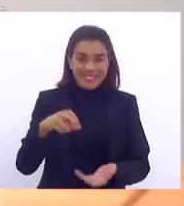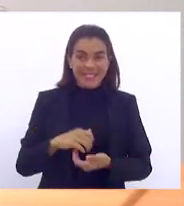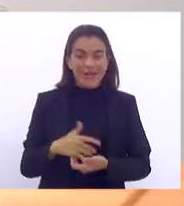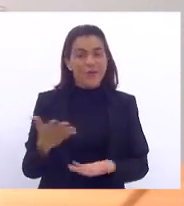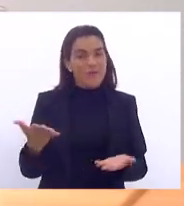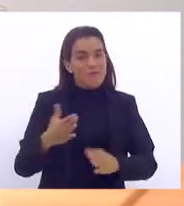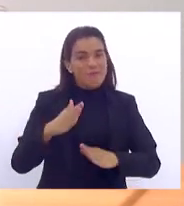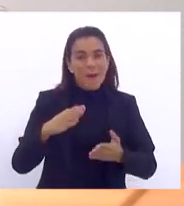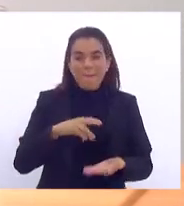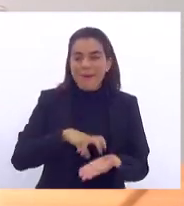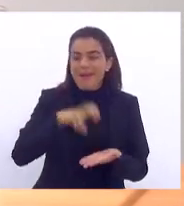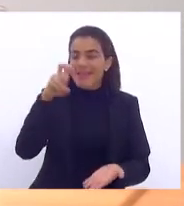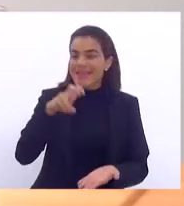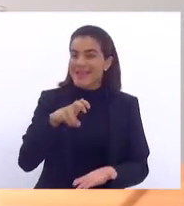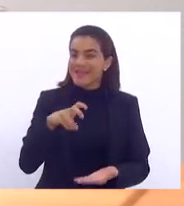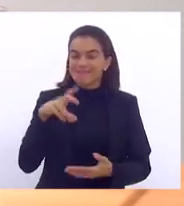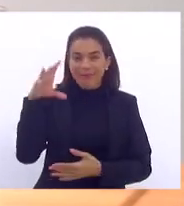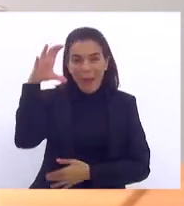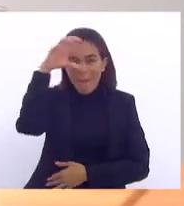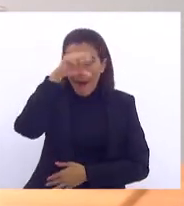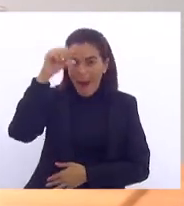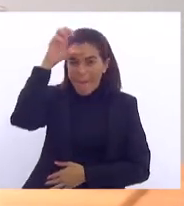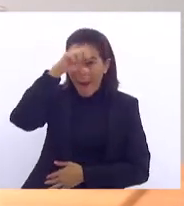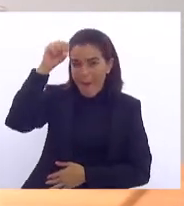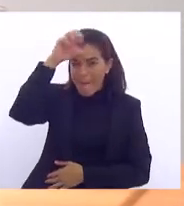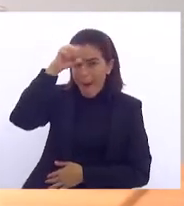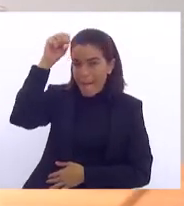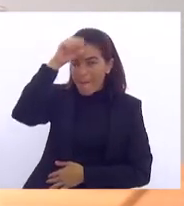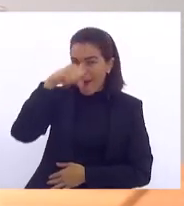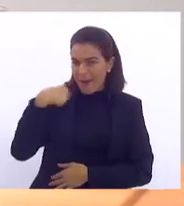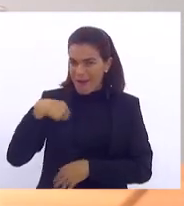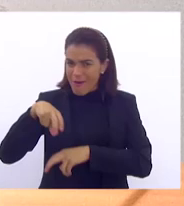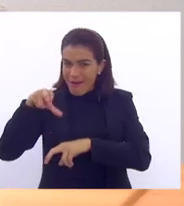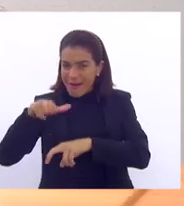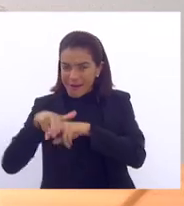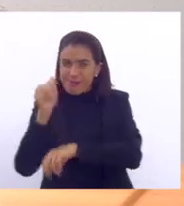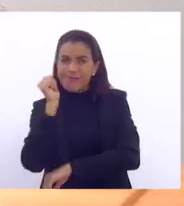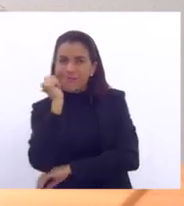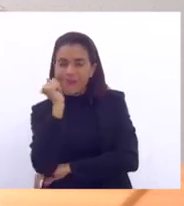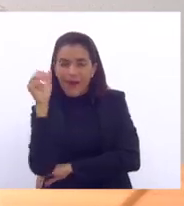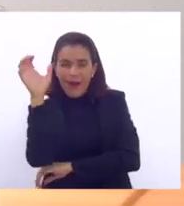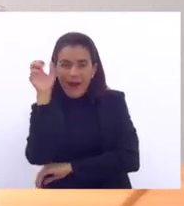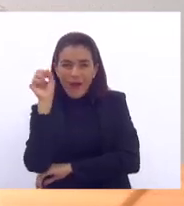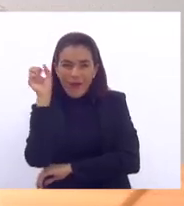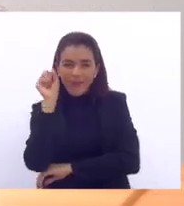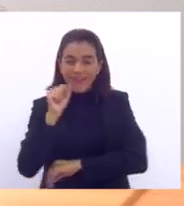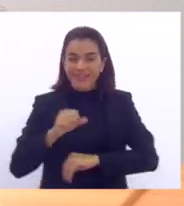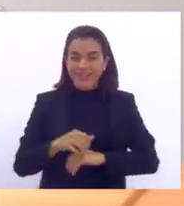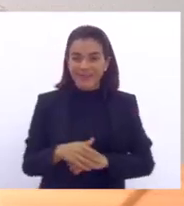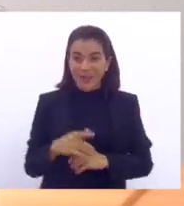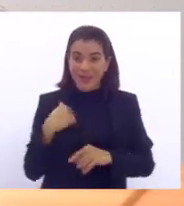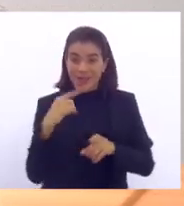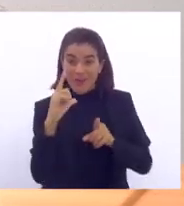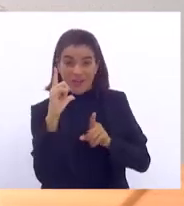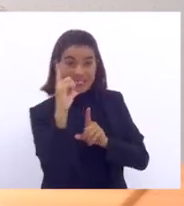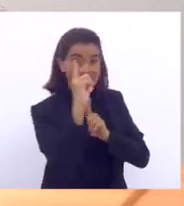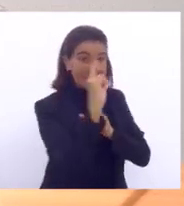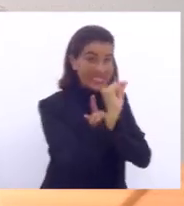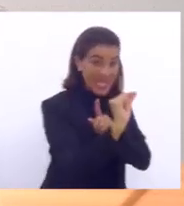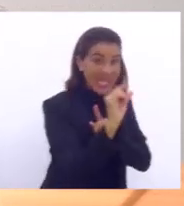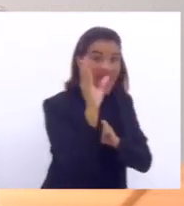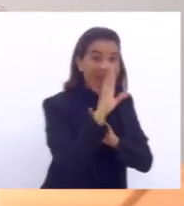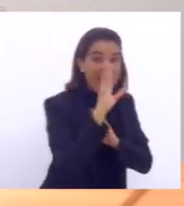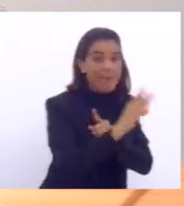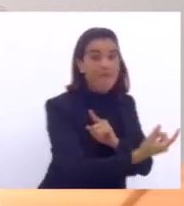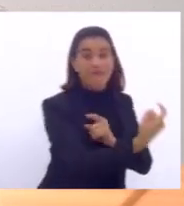ser uma manhã de aprendizado eu vou est sentadinho aqui ouvindo Com certeza e vou dar uma sainha ali só para resolver um probleminha e já volto